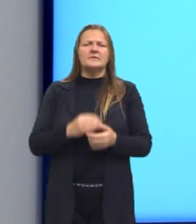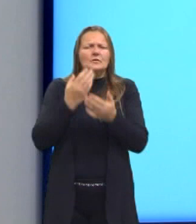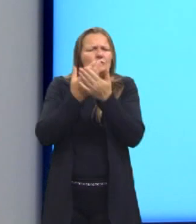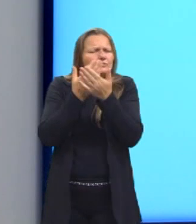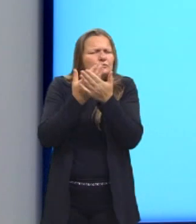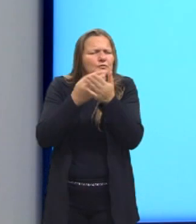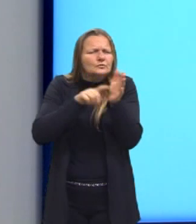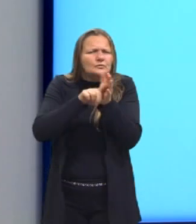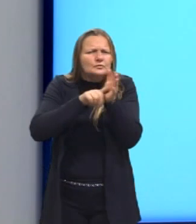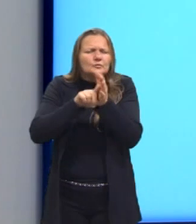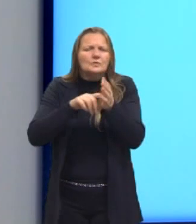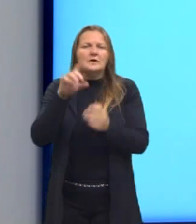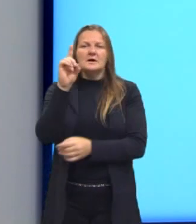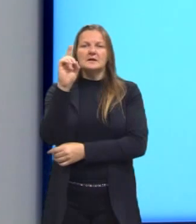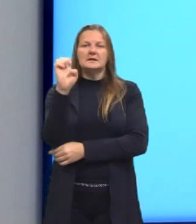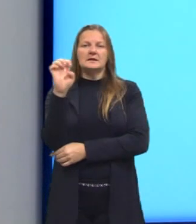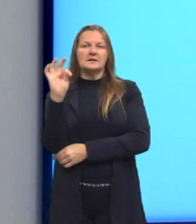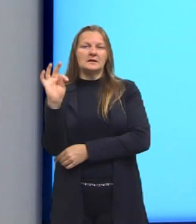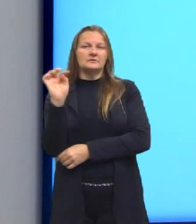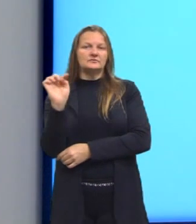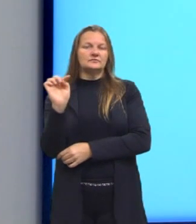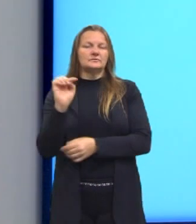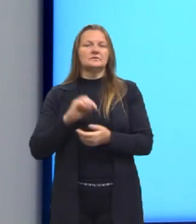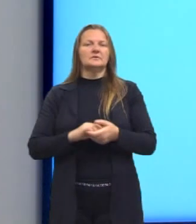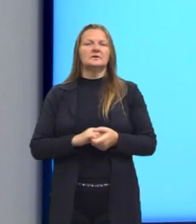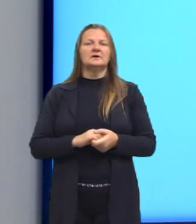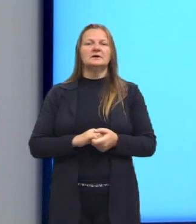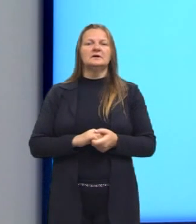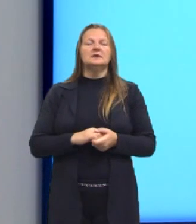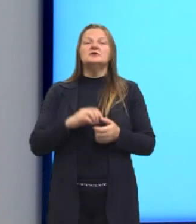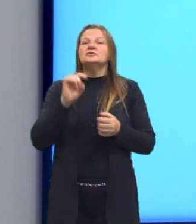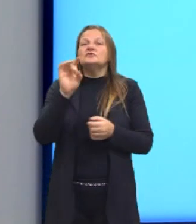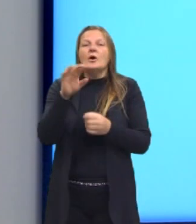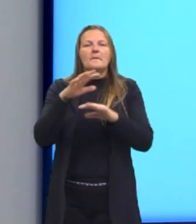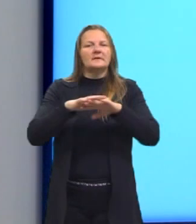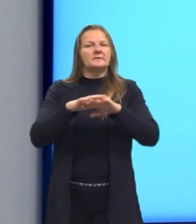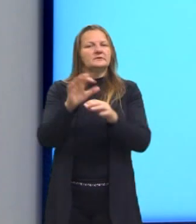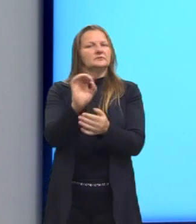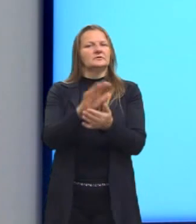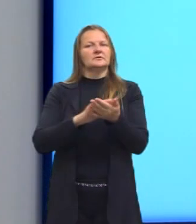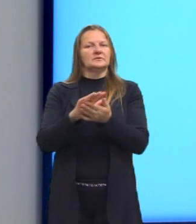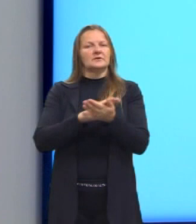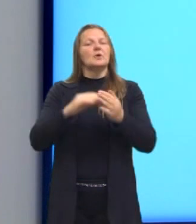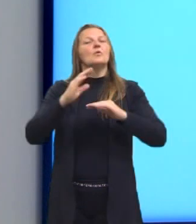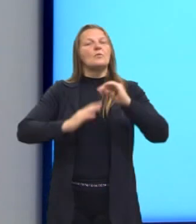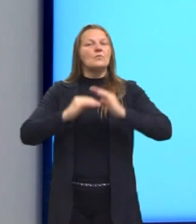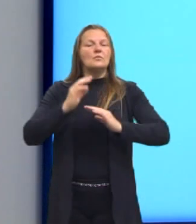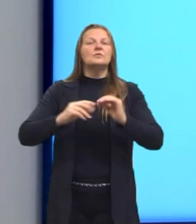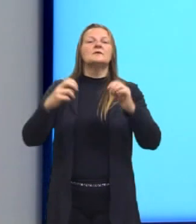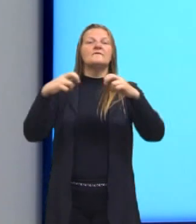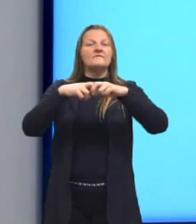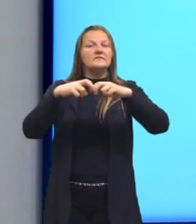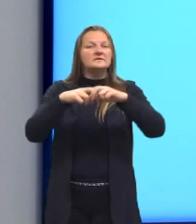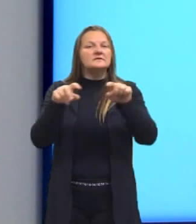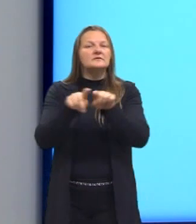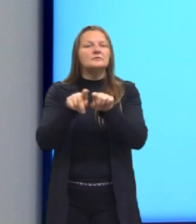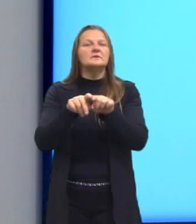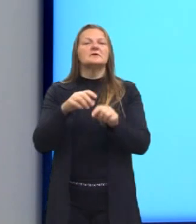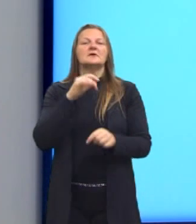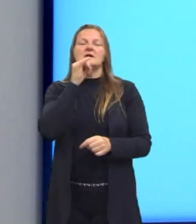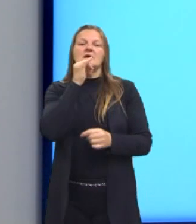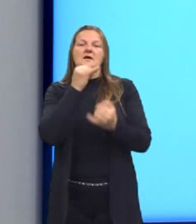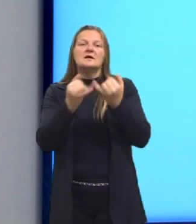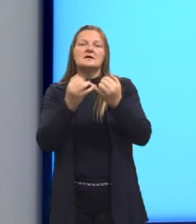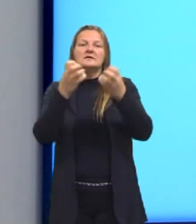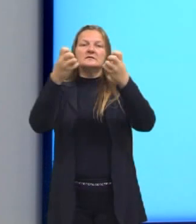de determinantes, entretanto, ele não se limita somente à matemática. Há algumas aplicações na física, como, por exemplo,